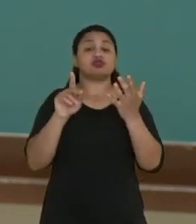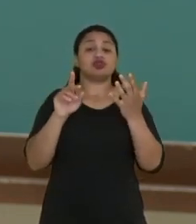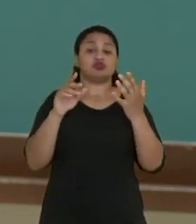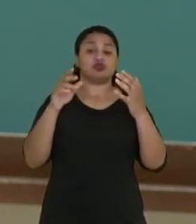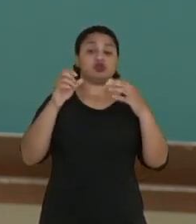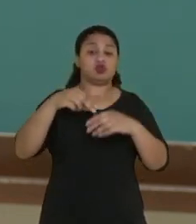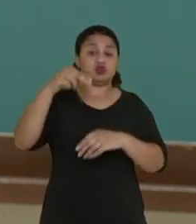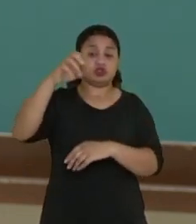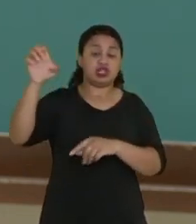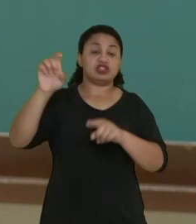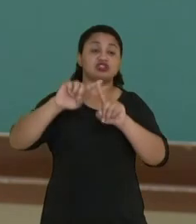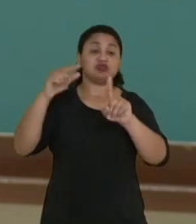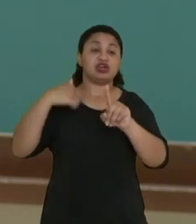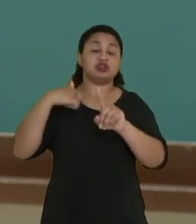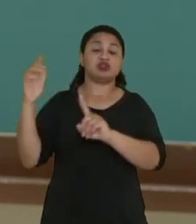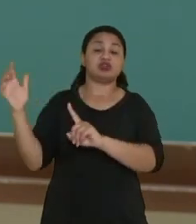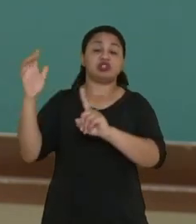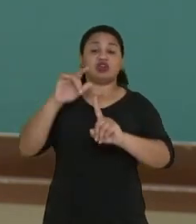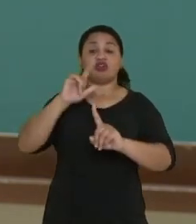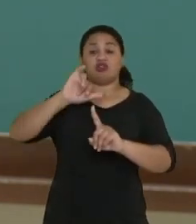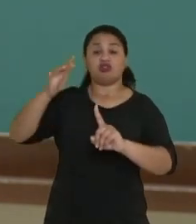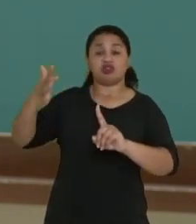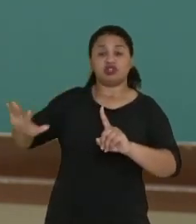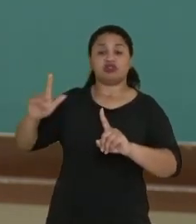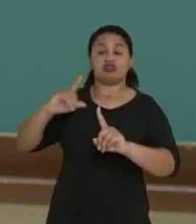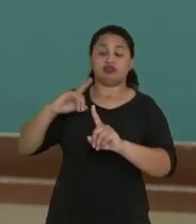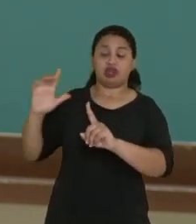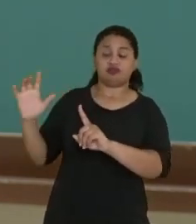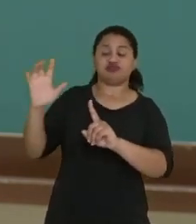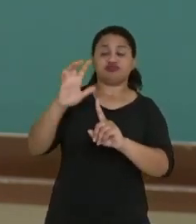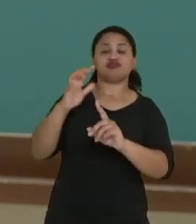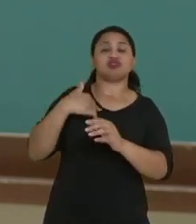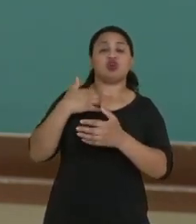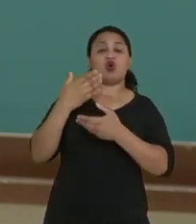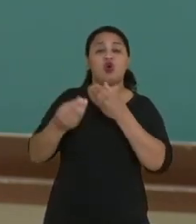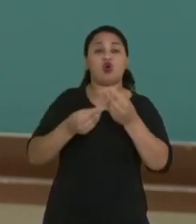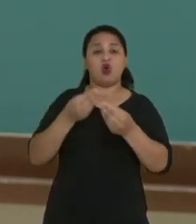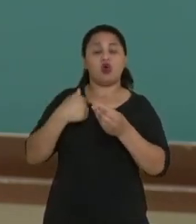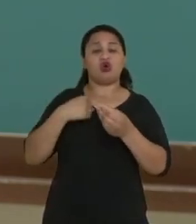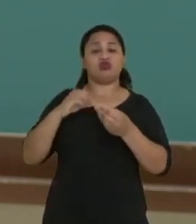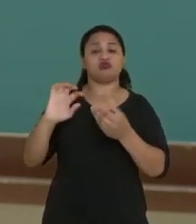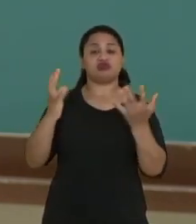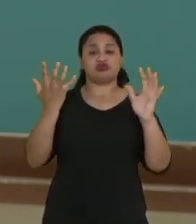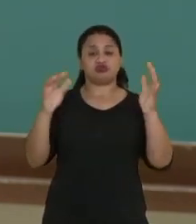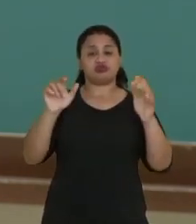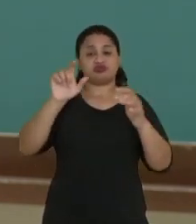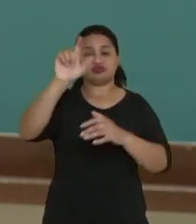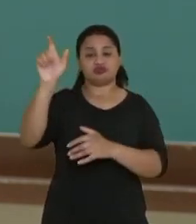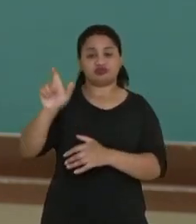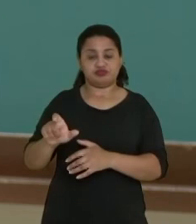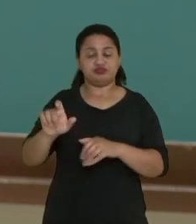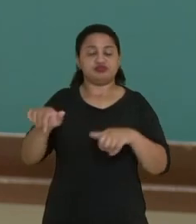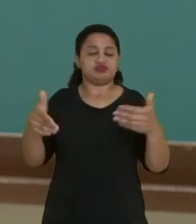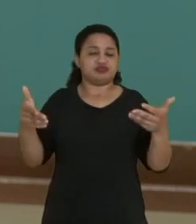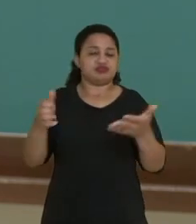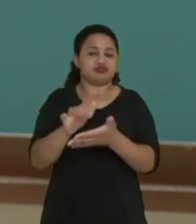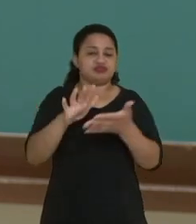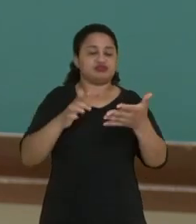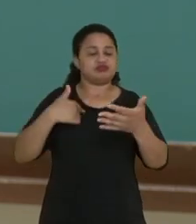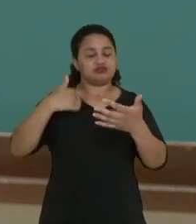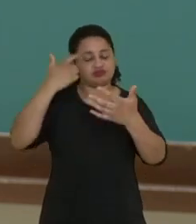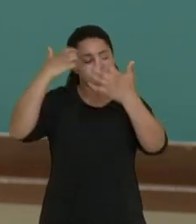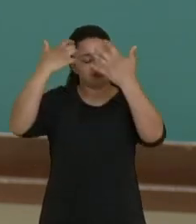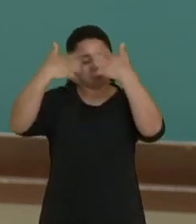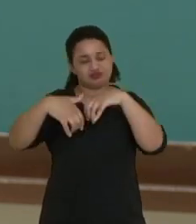que ocorre em toda essa porção ali litorânea da região Nordeste do Brasil. E aí uma atividadezinha para a gente